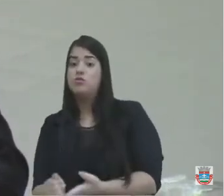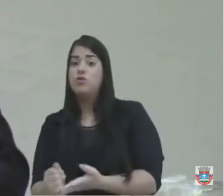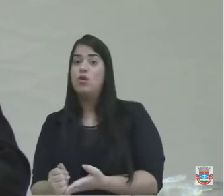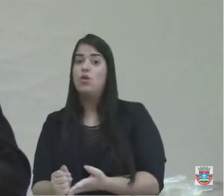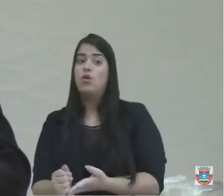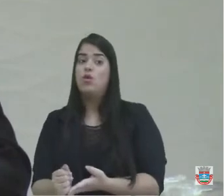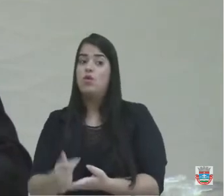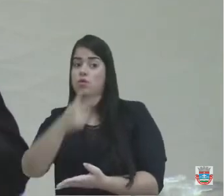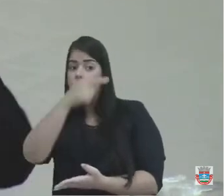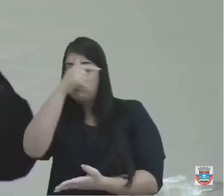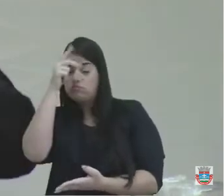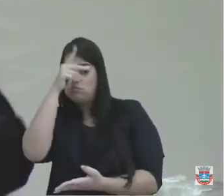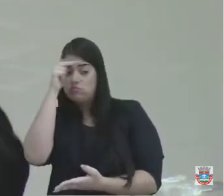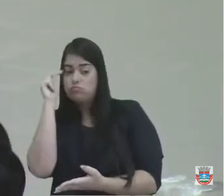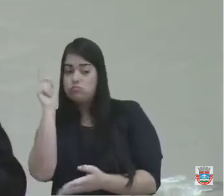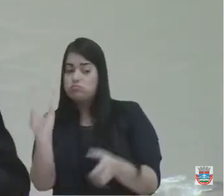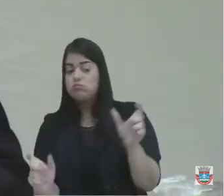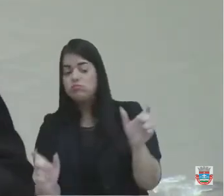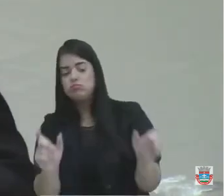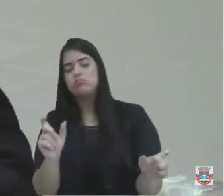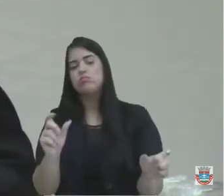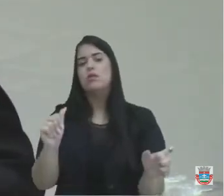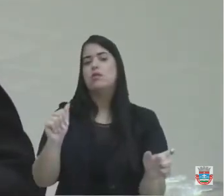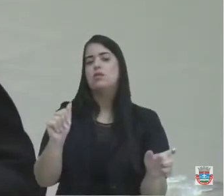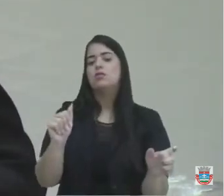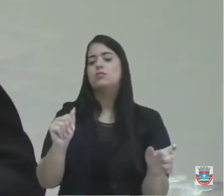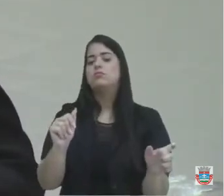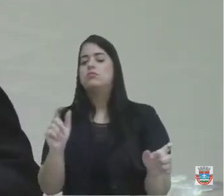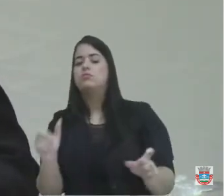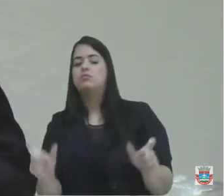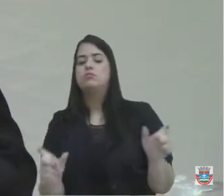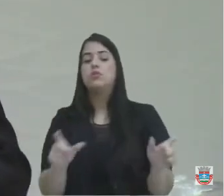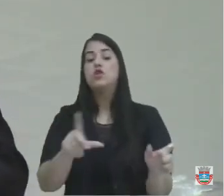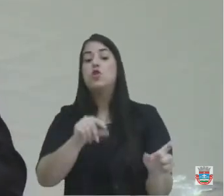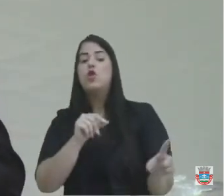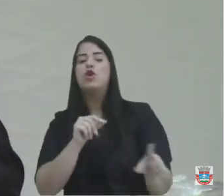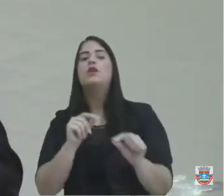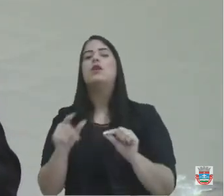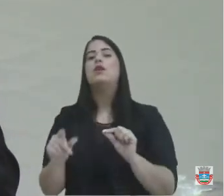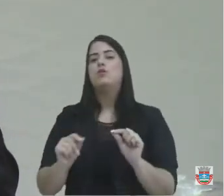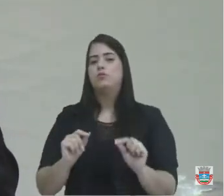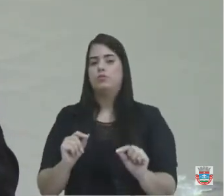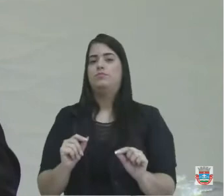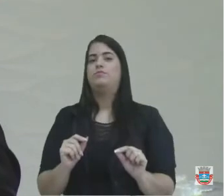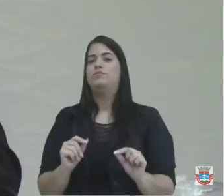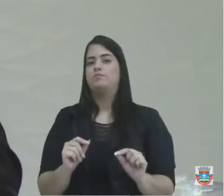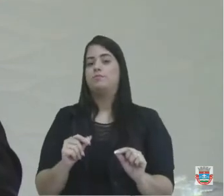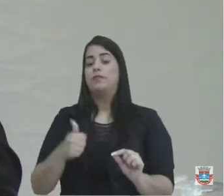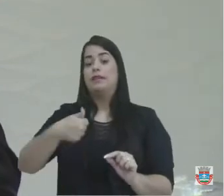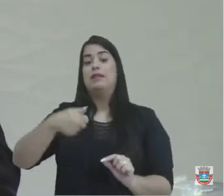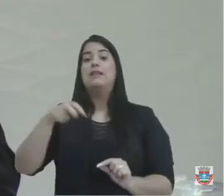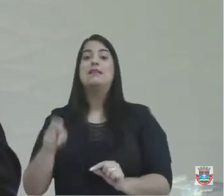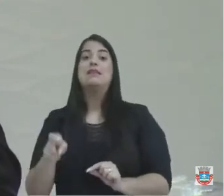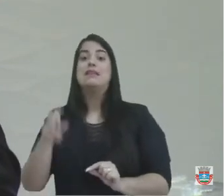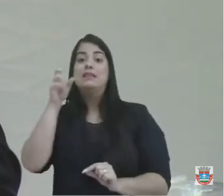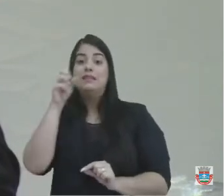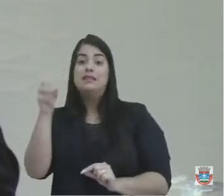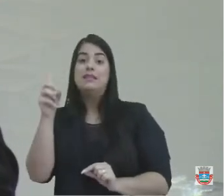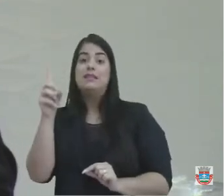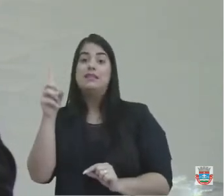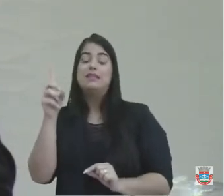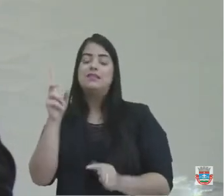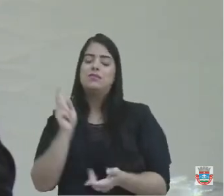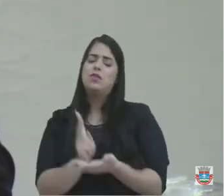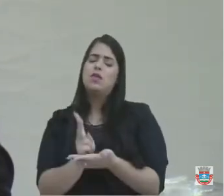pessoas Ah e por isso está lá o trator a mais de 15 dias arando Terra